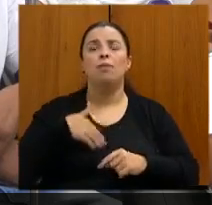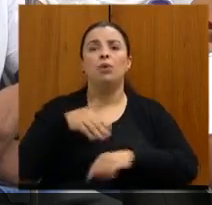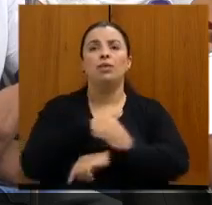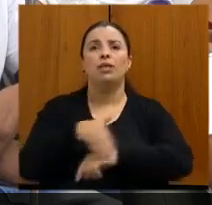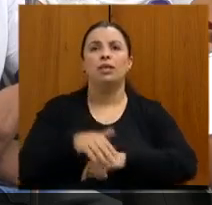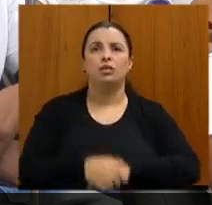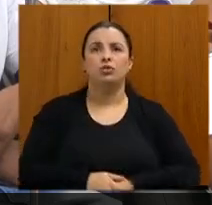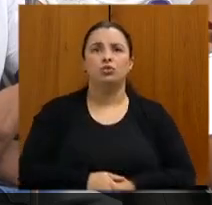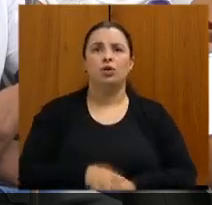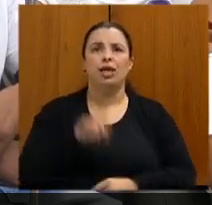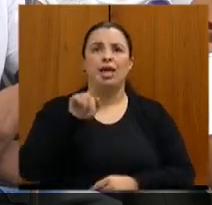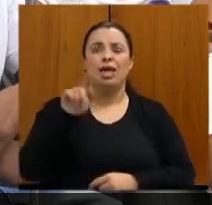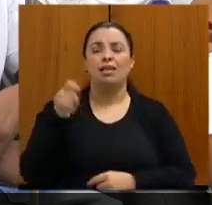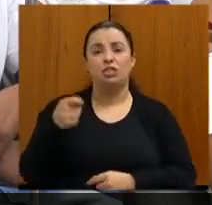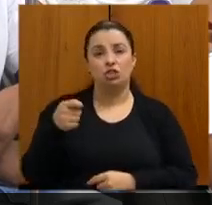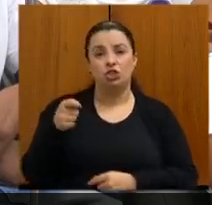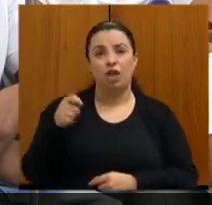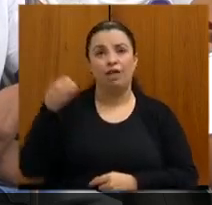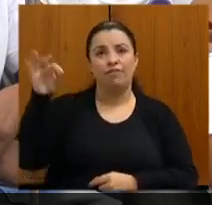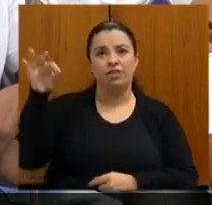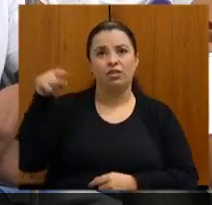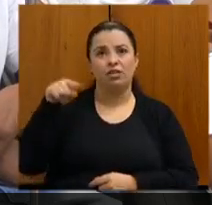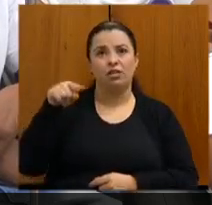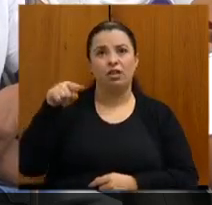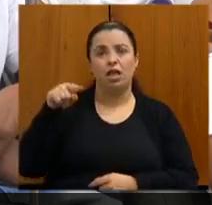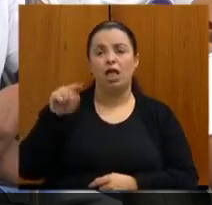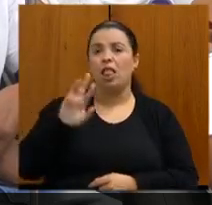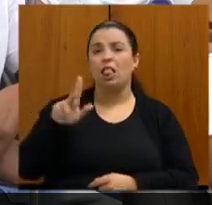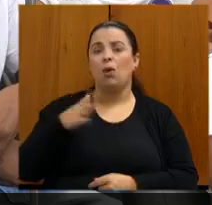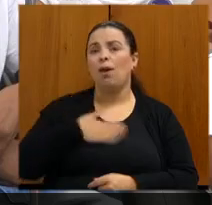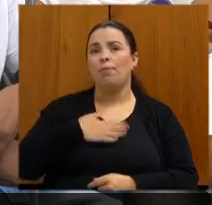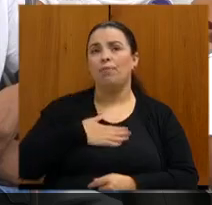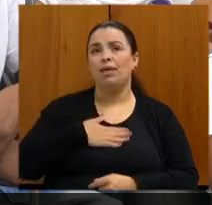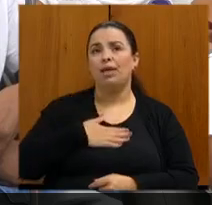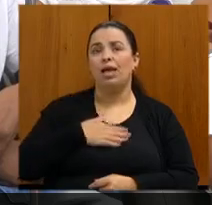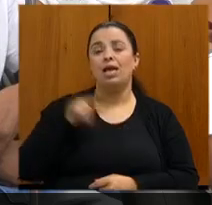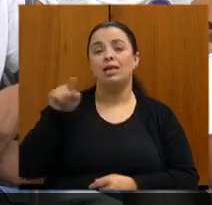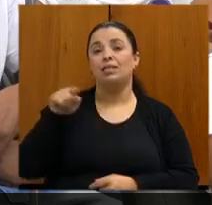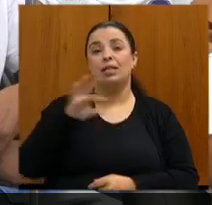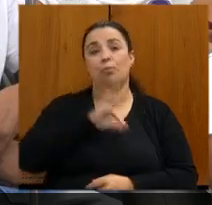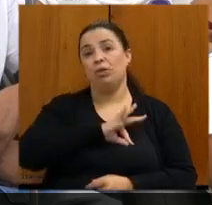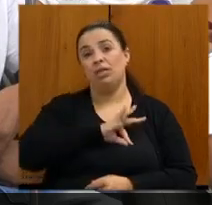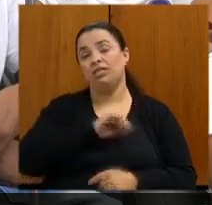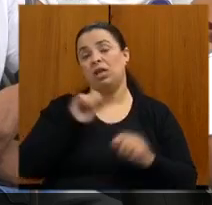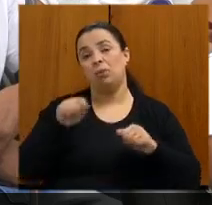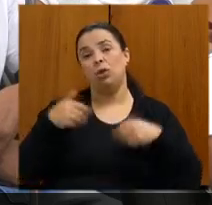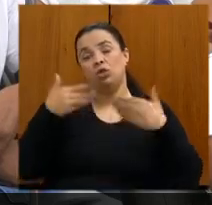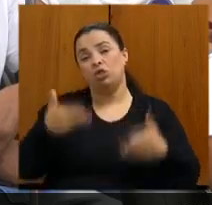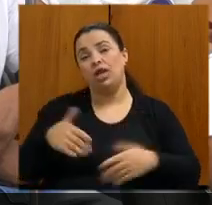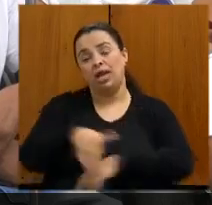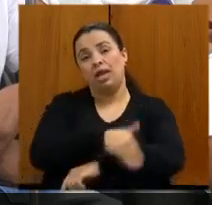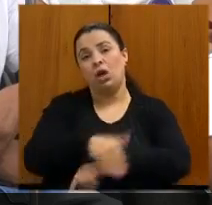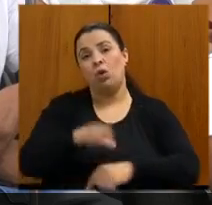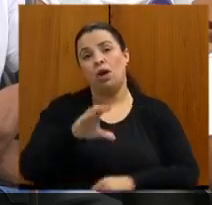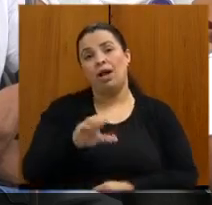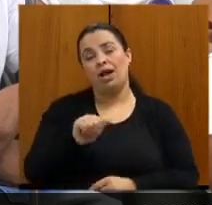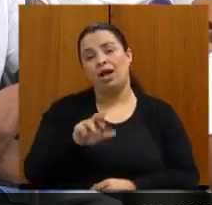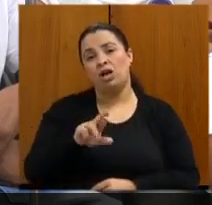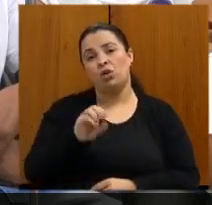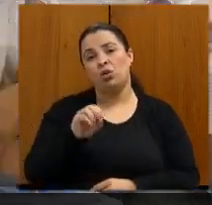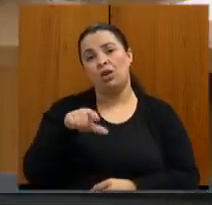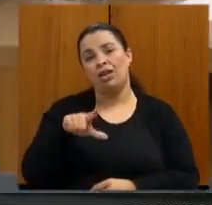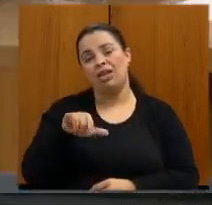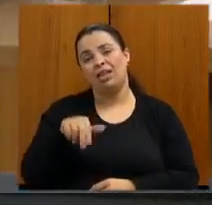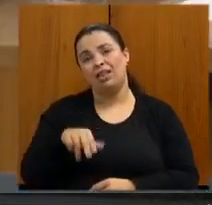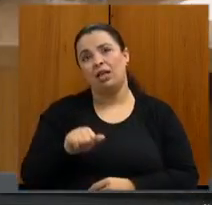essa chave aqui não é minha essa chave aqui é da polícia que pode chegar qualquer momento na Rua Carolina na rua Rio